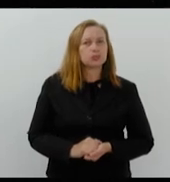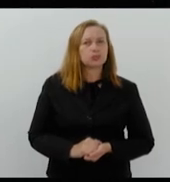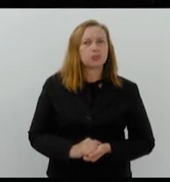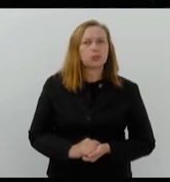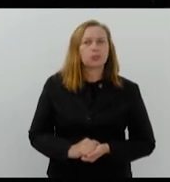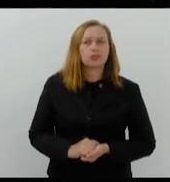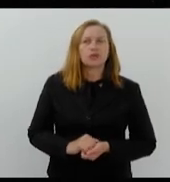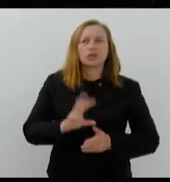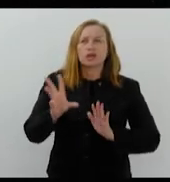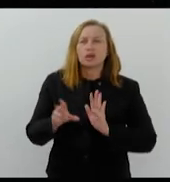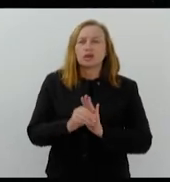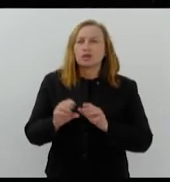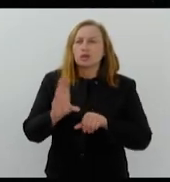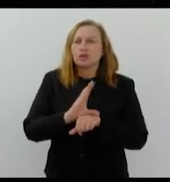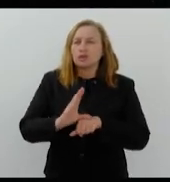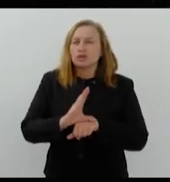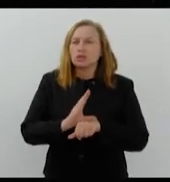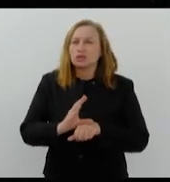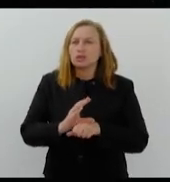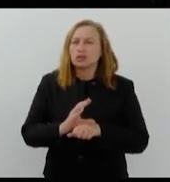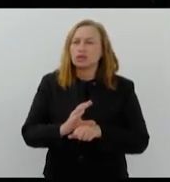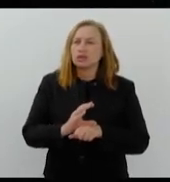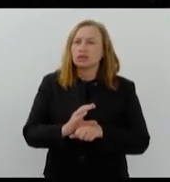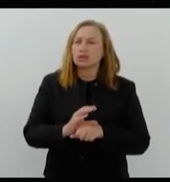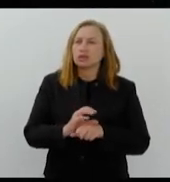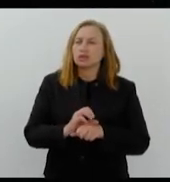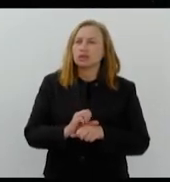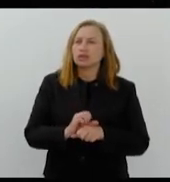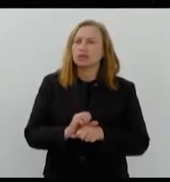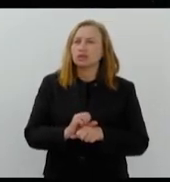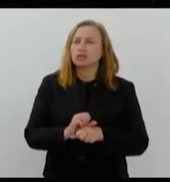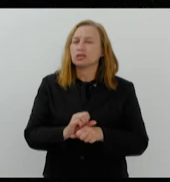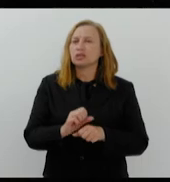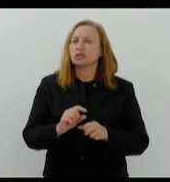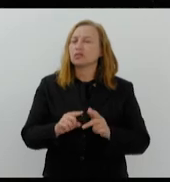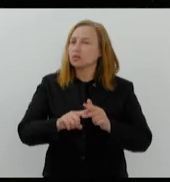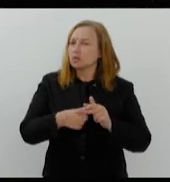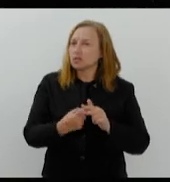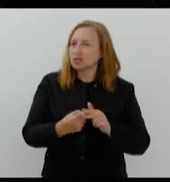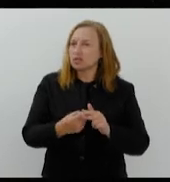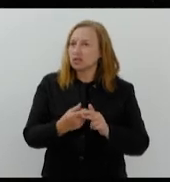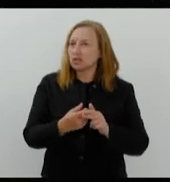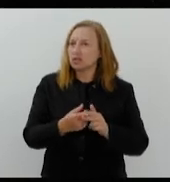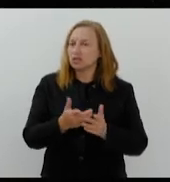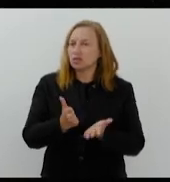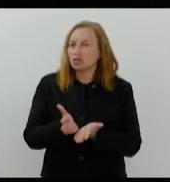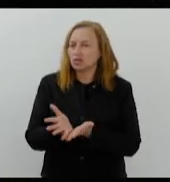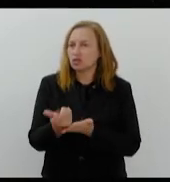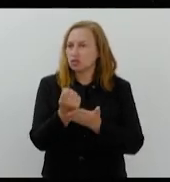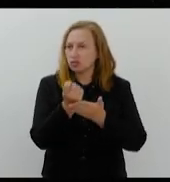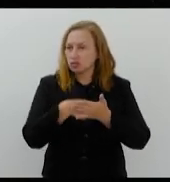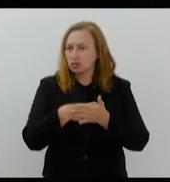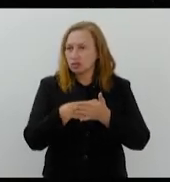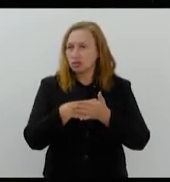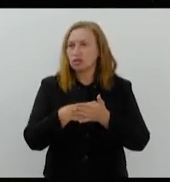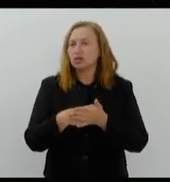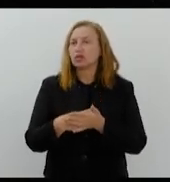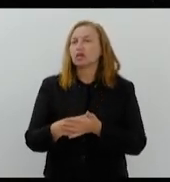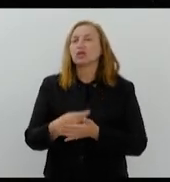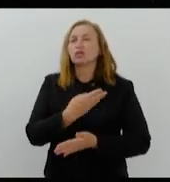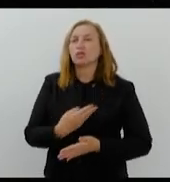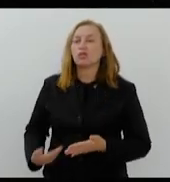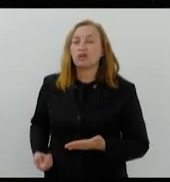respaldado na emenda constitucional da reforma tributária, que permite que o governo cobre